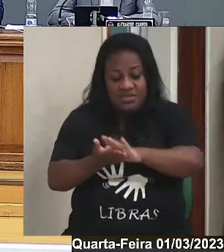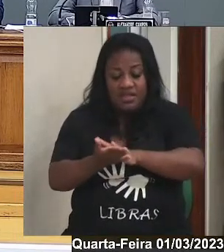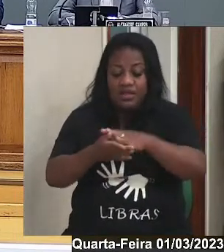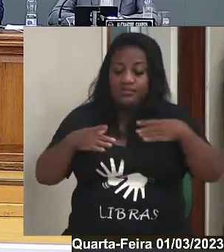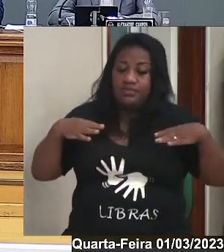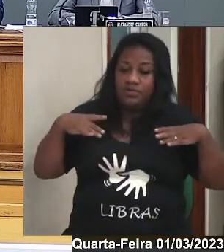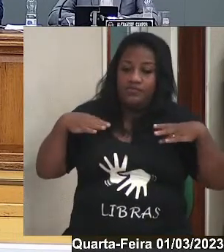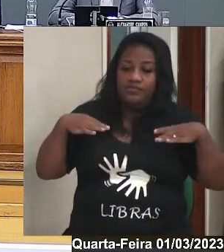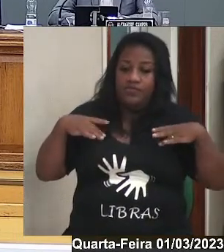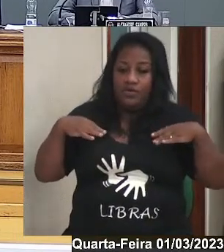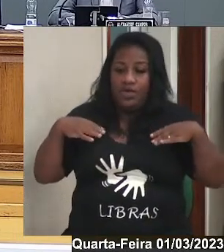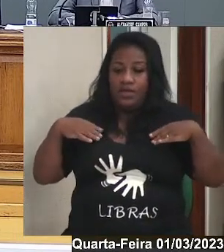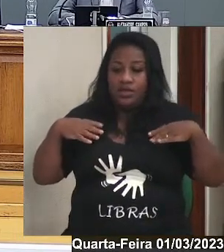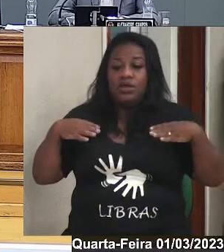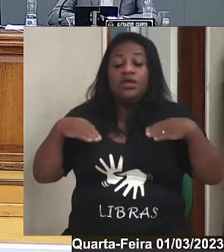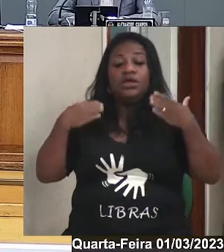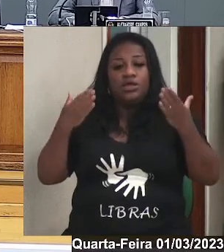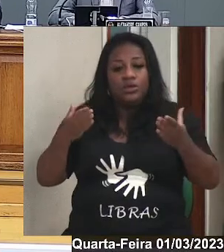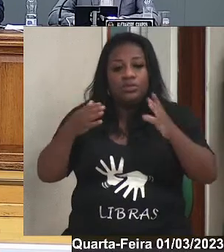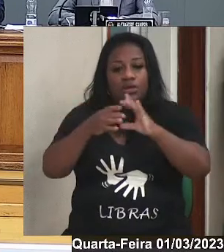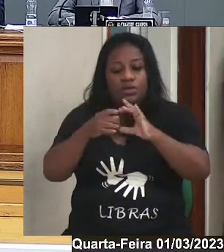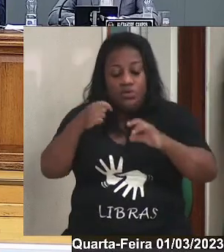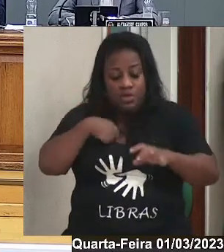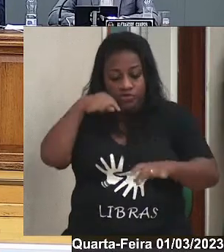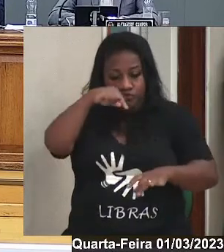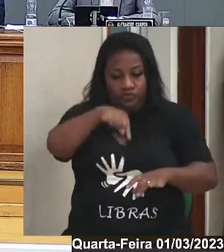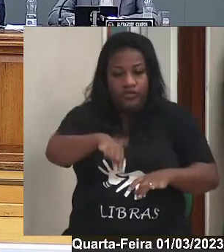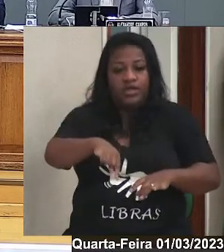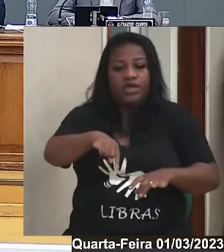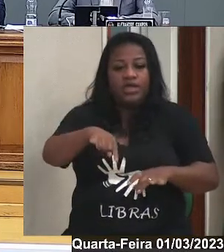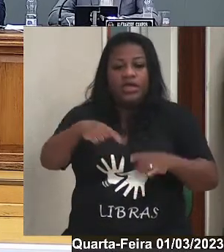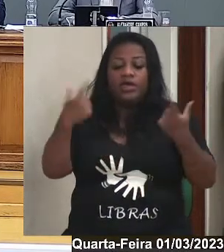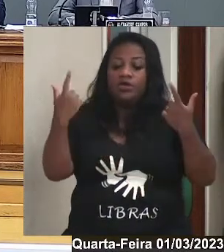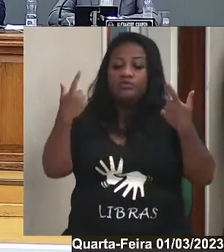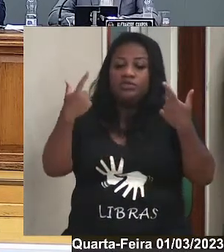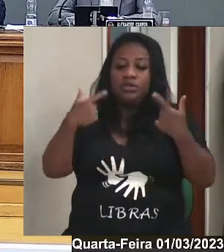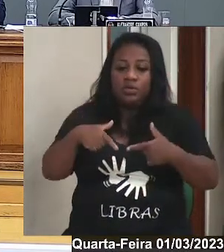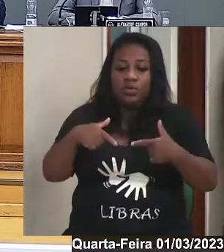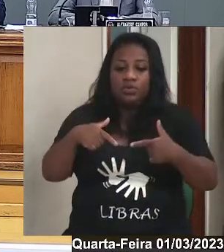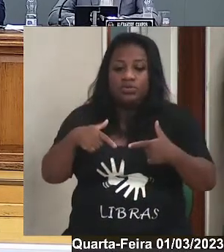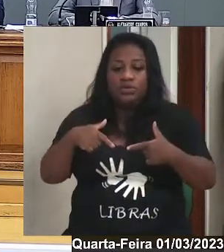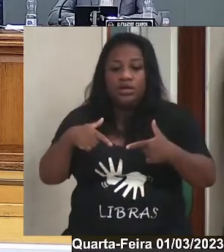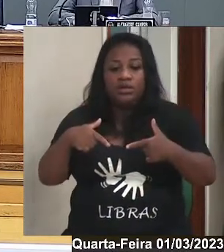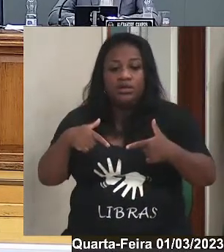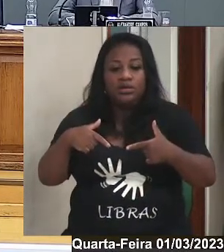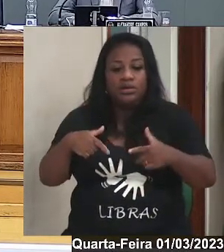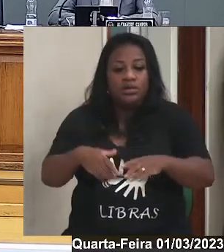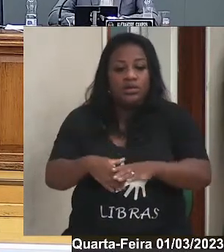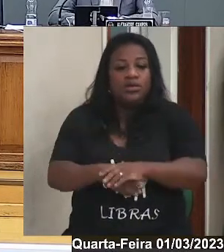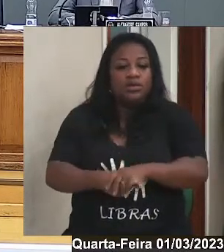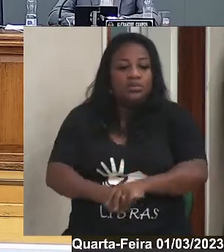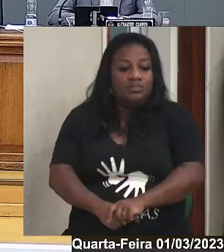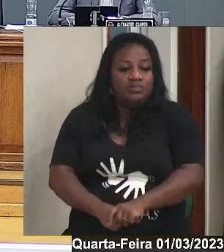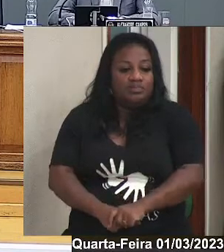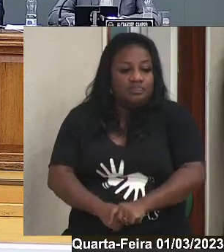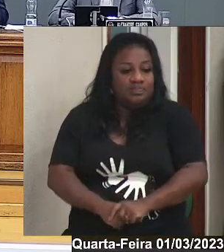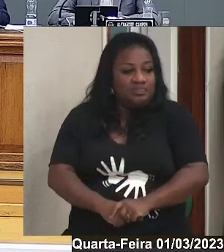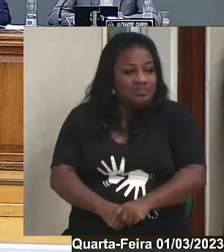só na retórica e no discurso. Enquanto eu estiver aqui, eu vou me opor a esse tipo de hipocrisia da esquerda.